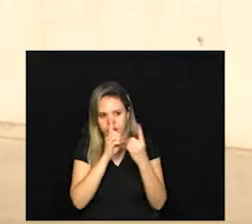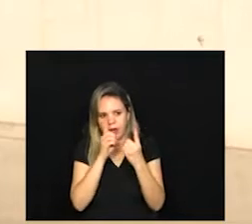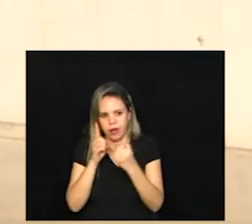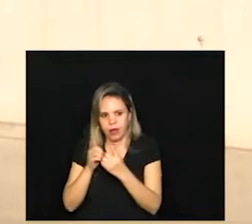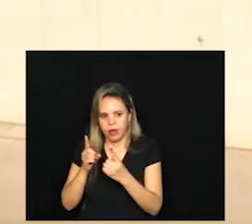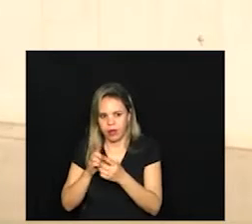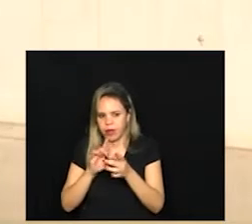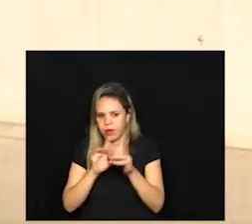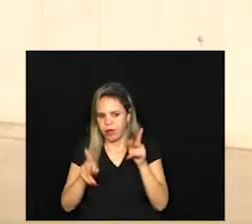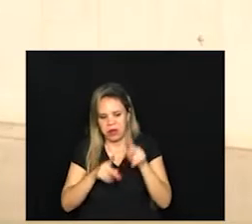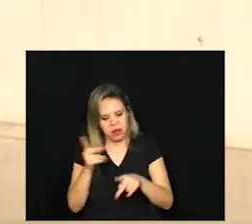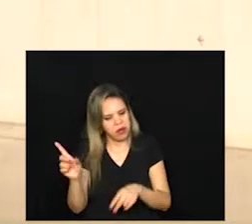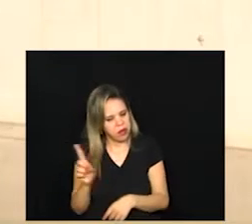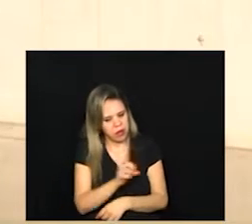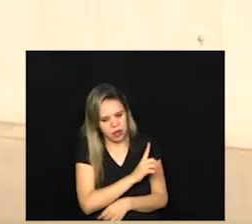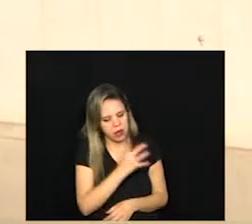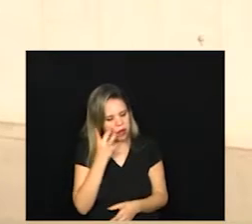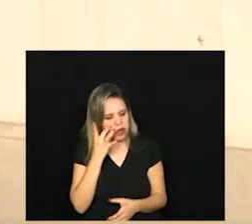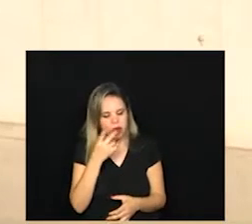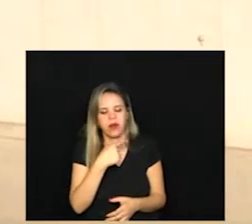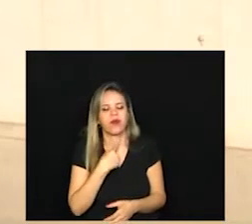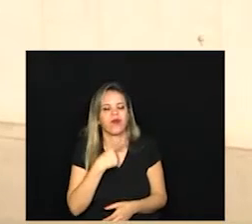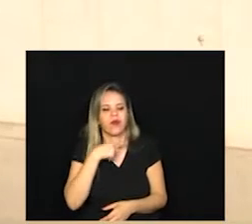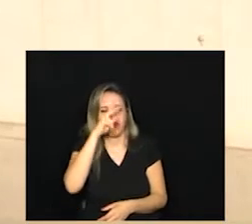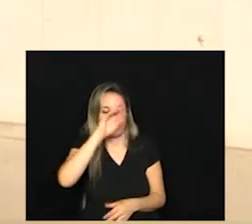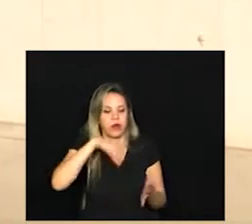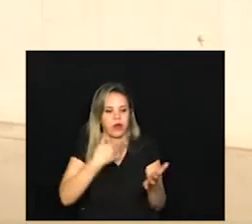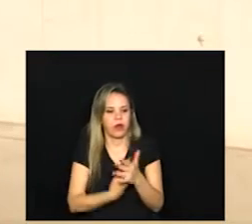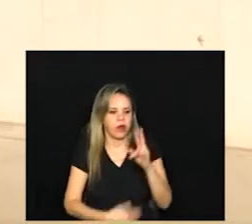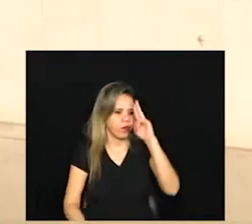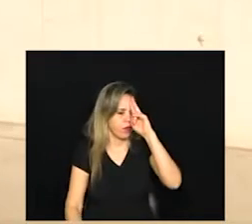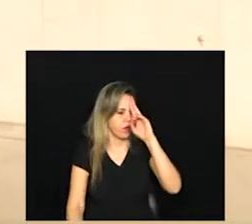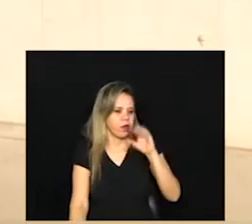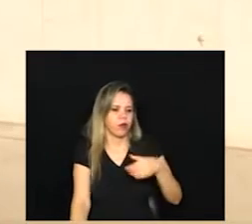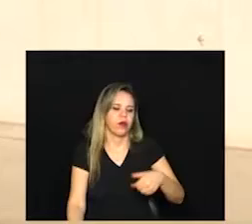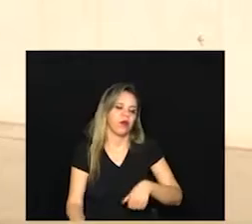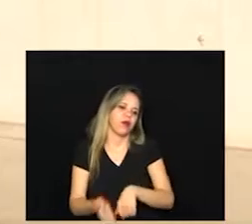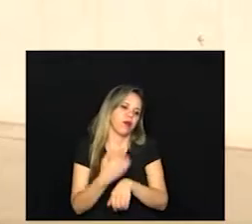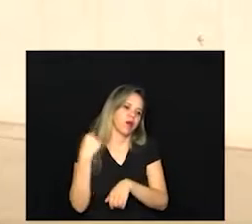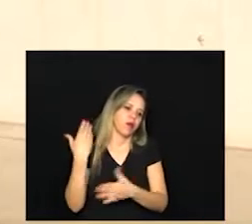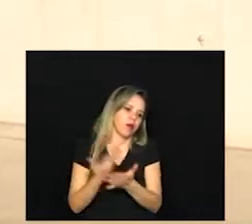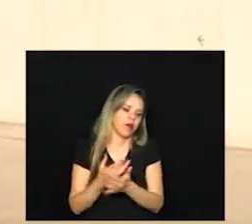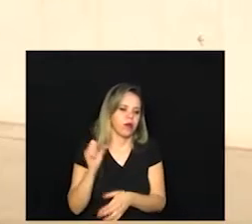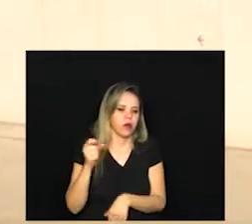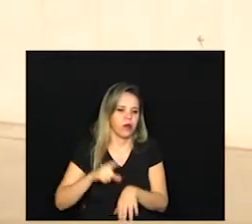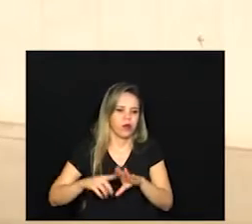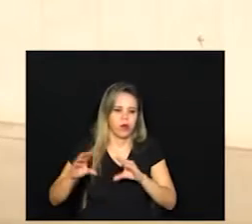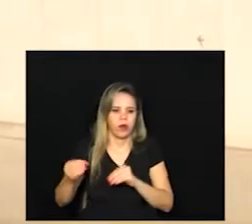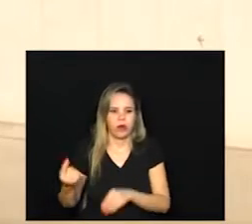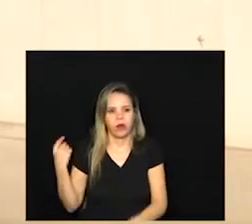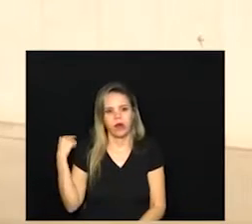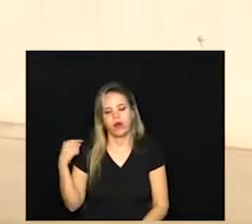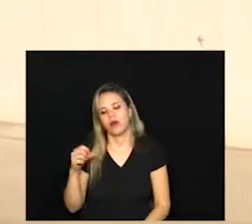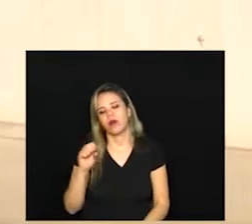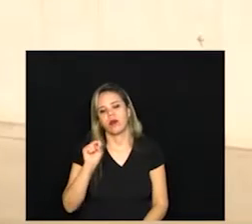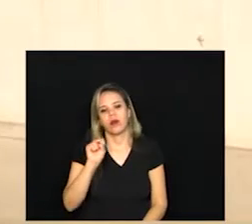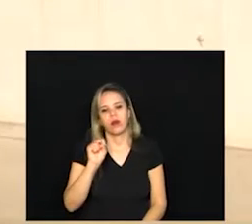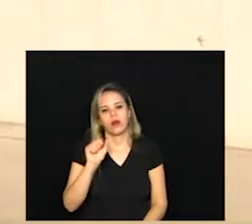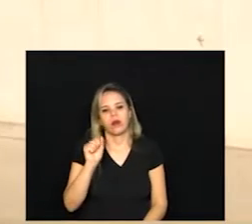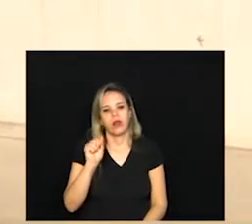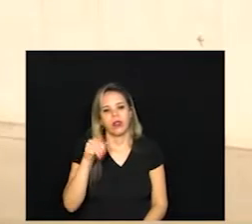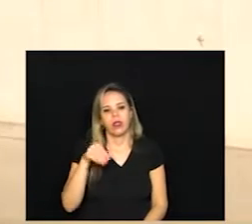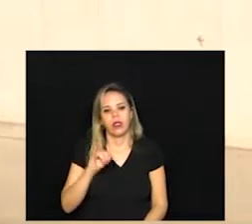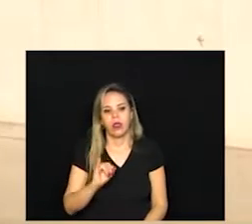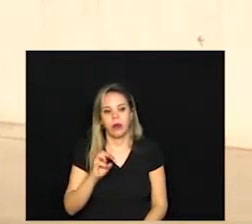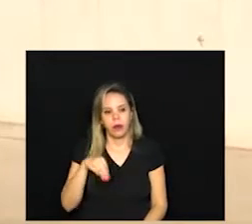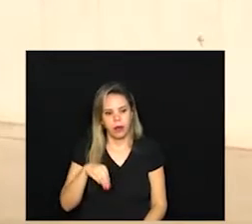atendimento espontâneo no albergue municipal até meia-noite. Antes era até às 8 horas da noite, isso. É isso? Então, o SAMIM, que é o nosso albergue